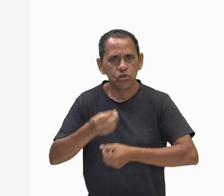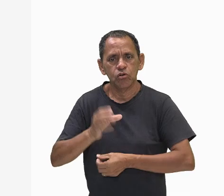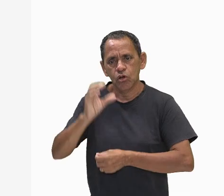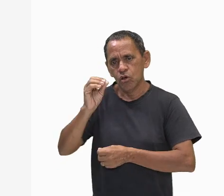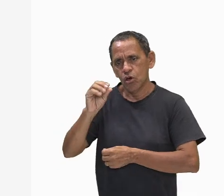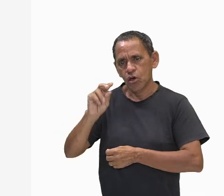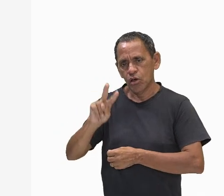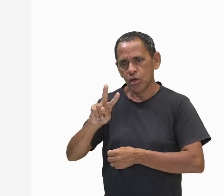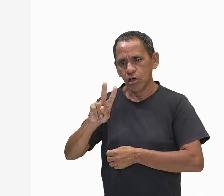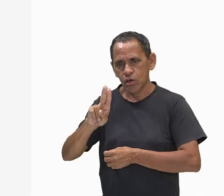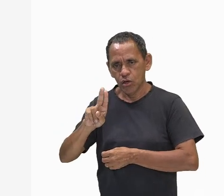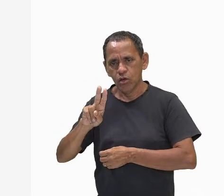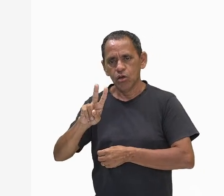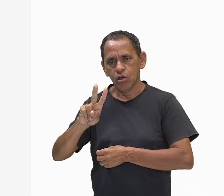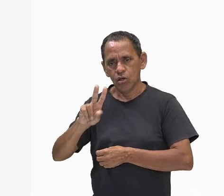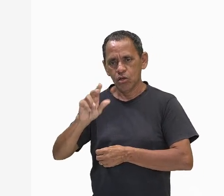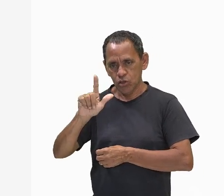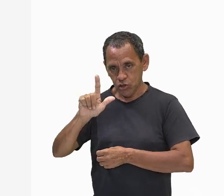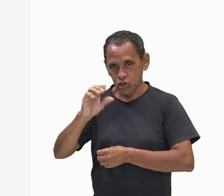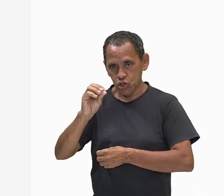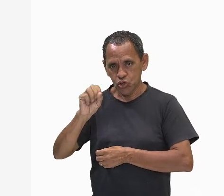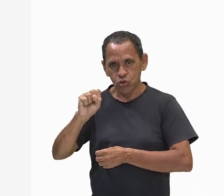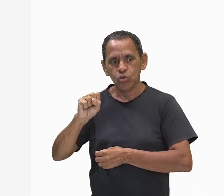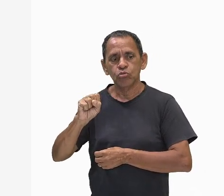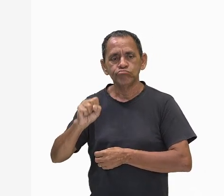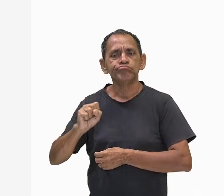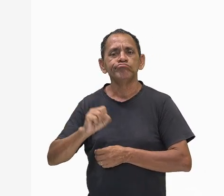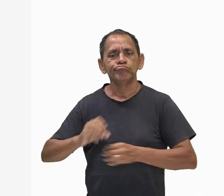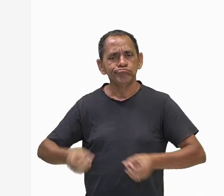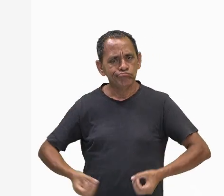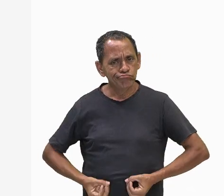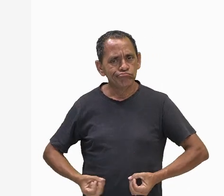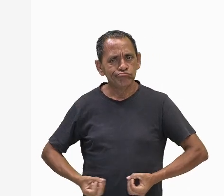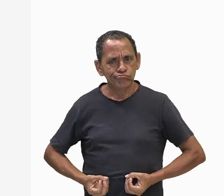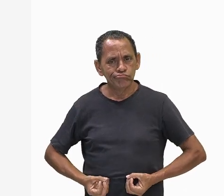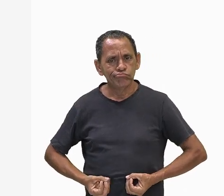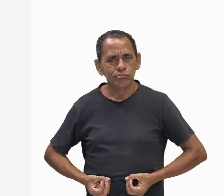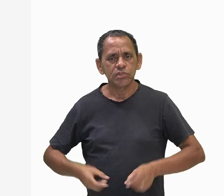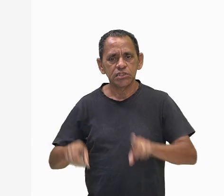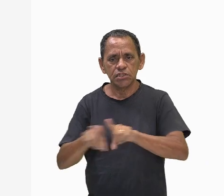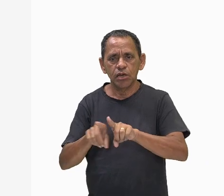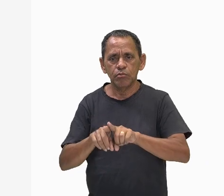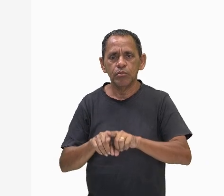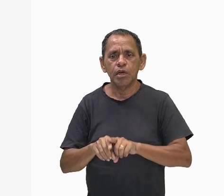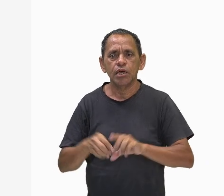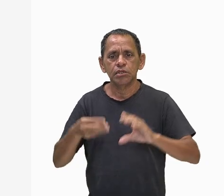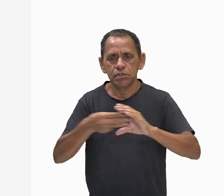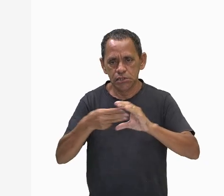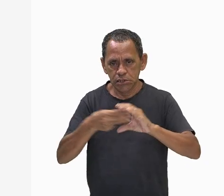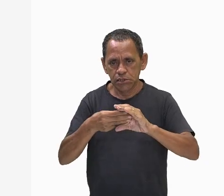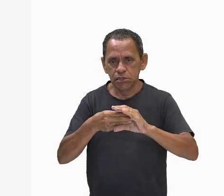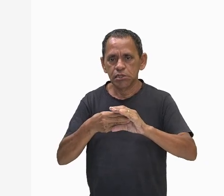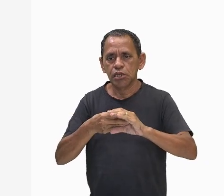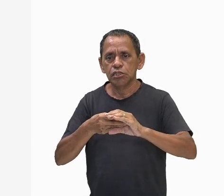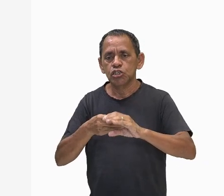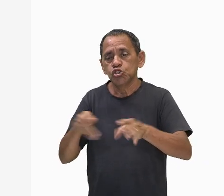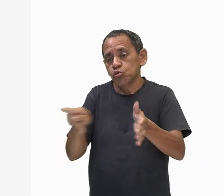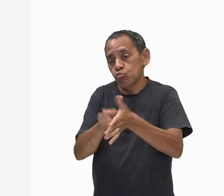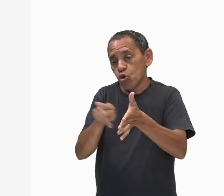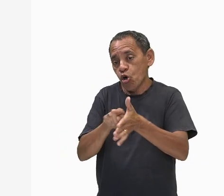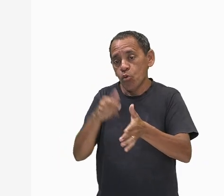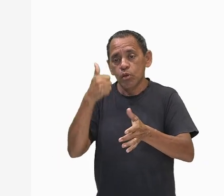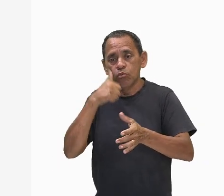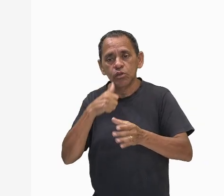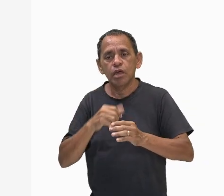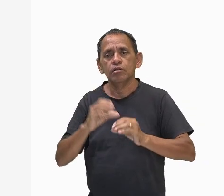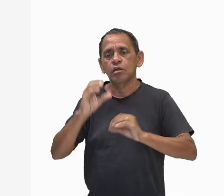Os ovários vão produzir células sexuais femininas, que são chamadas de óvulos, que quando